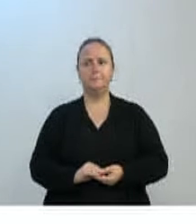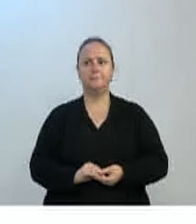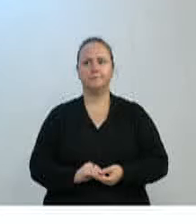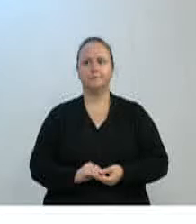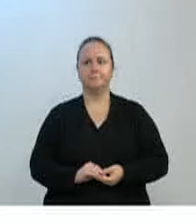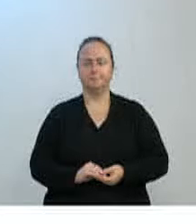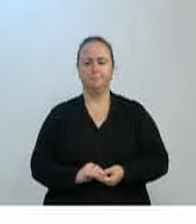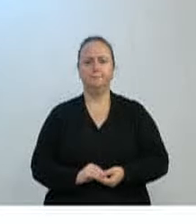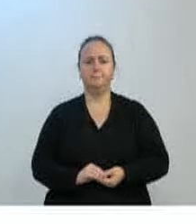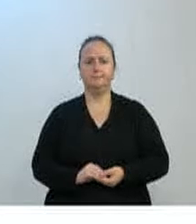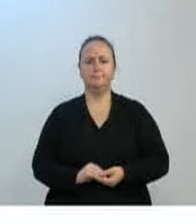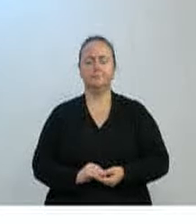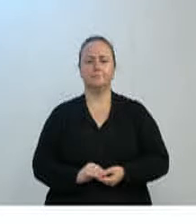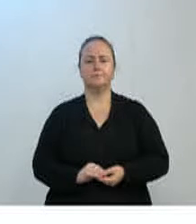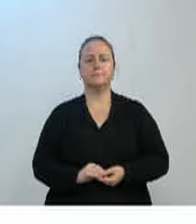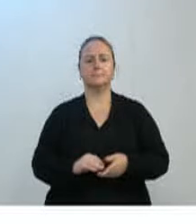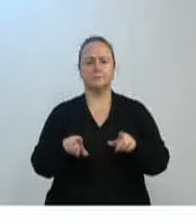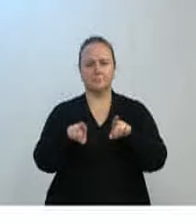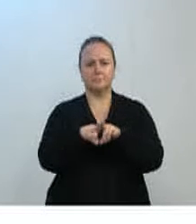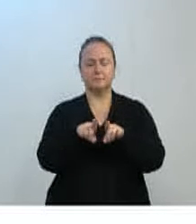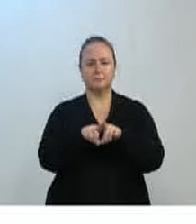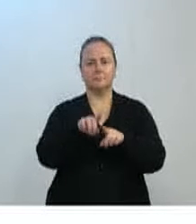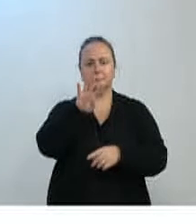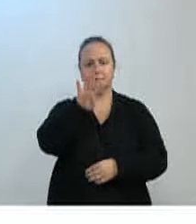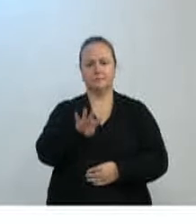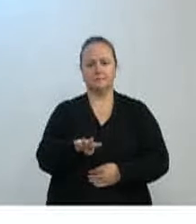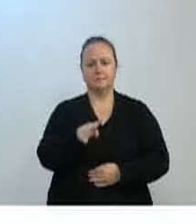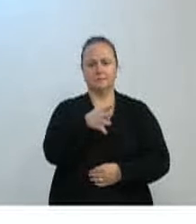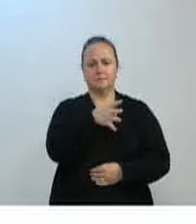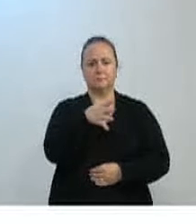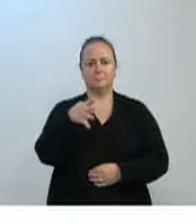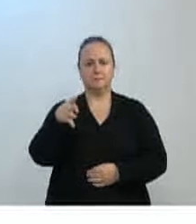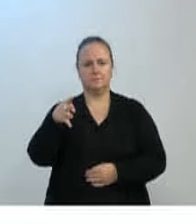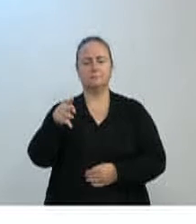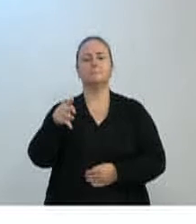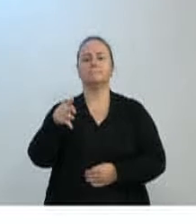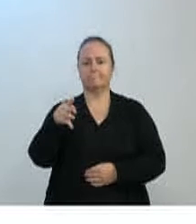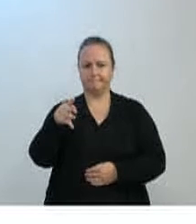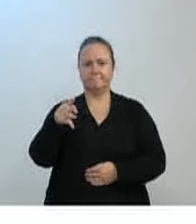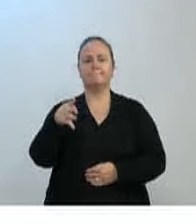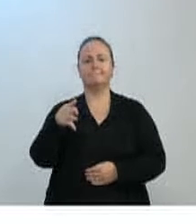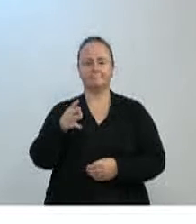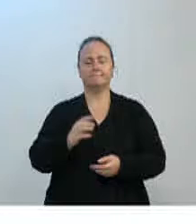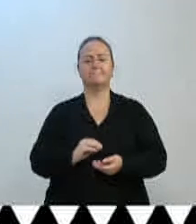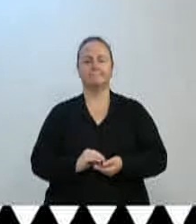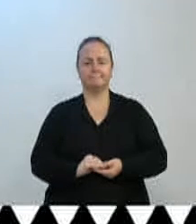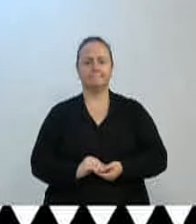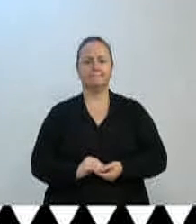Aí também tem a tabela com essas casas.